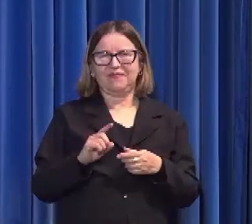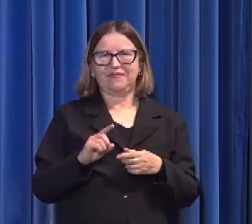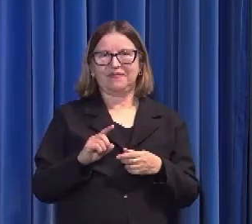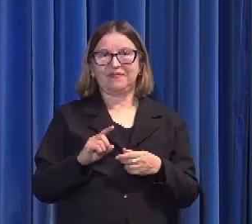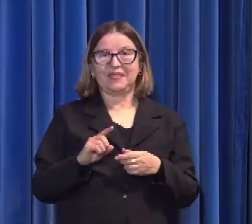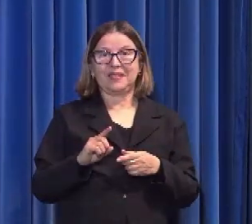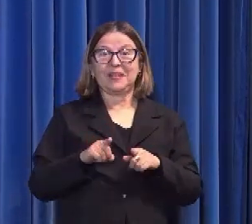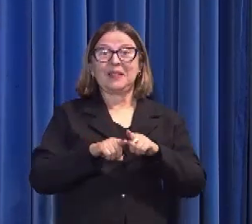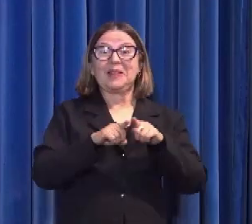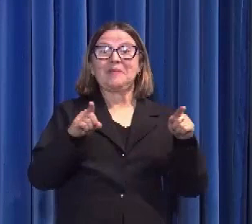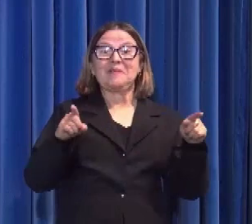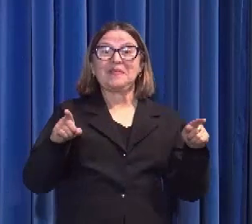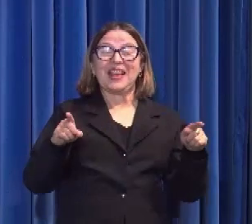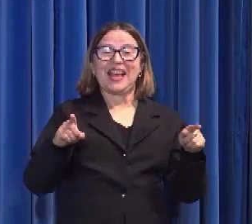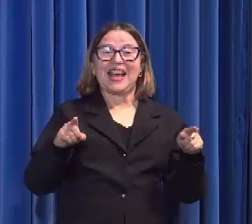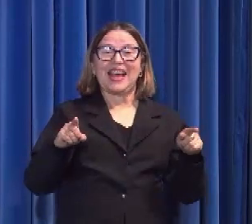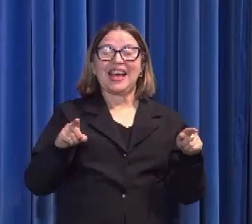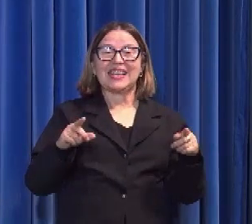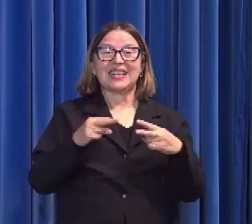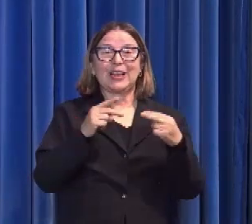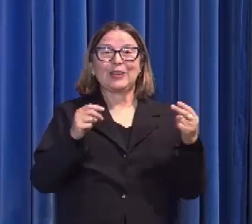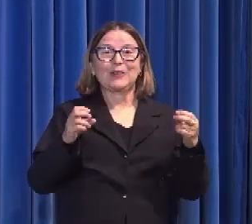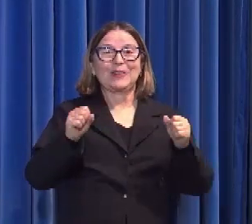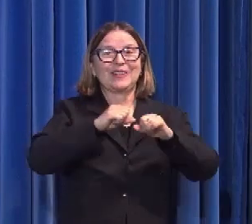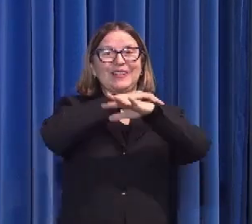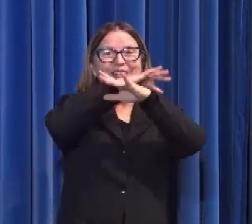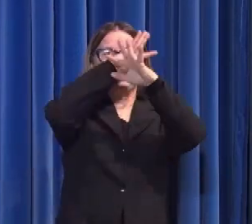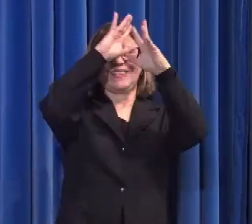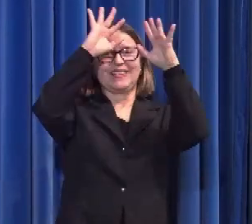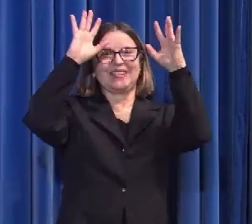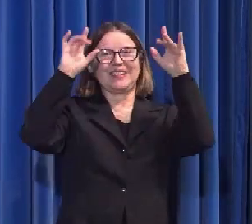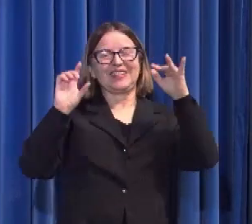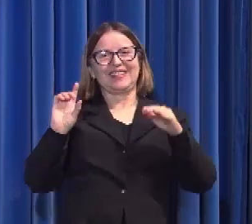que vai glorificar a Deus